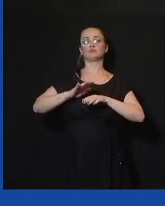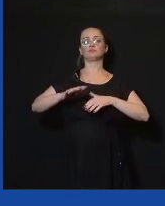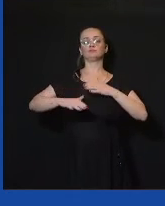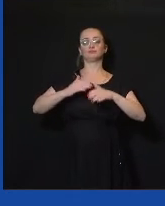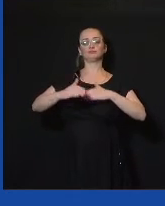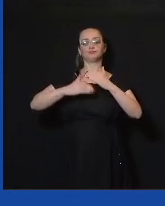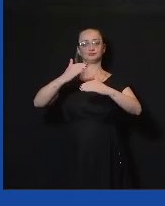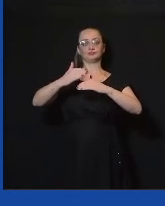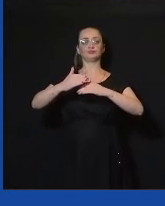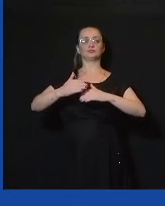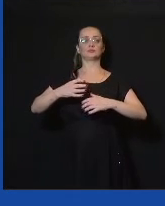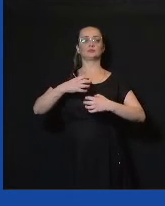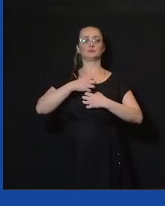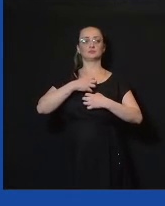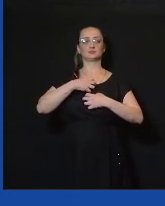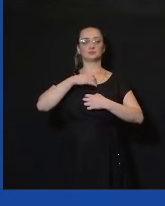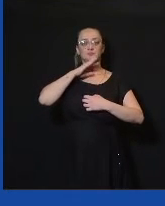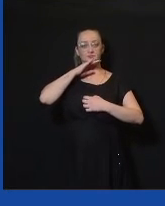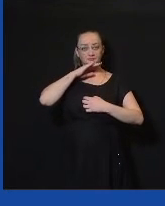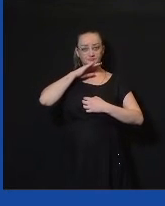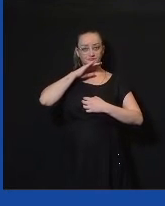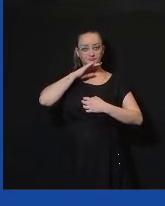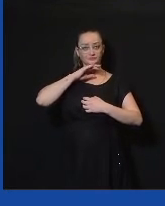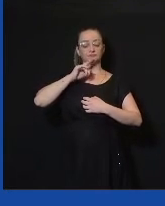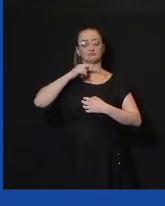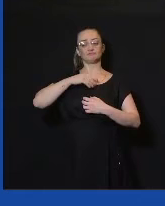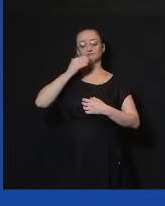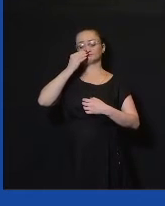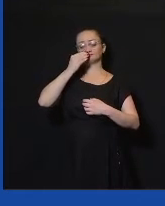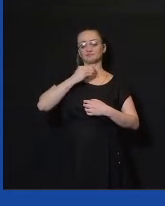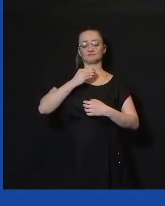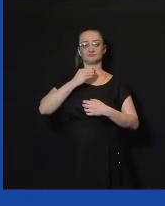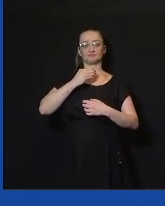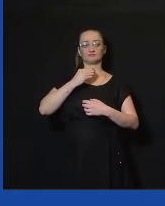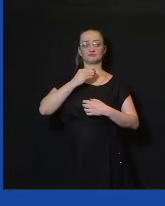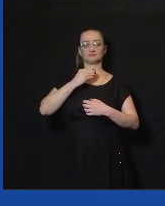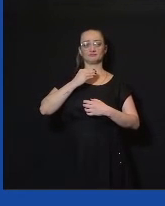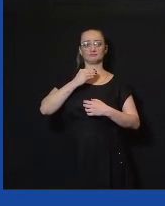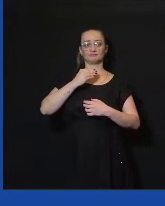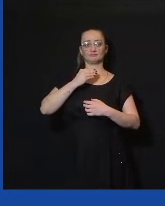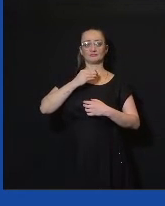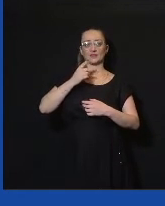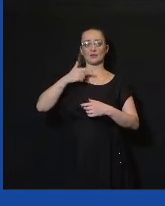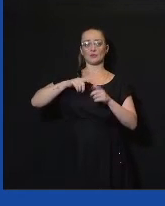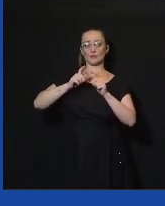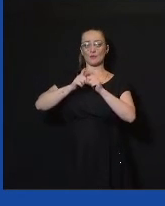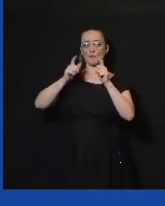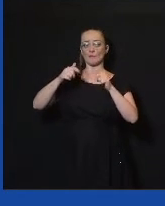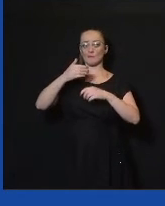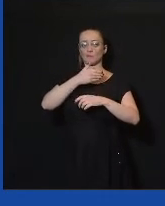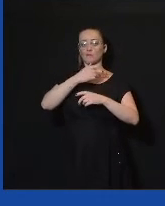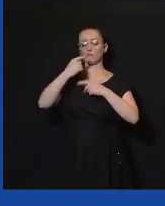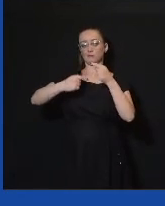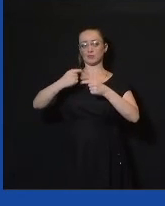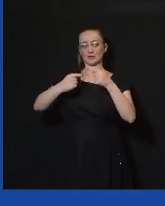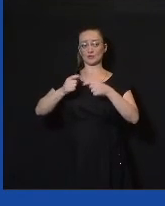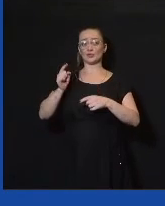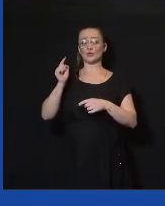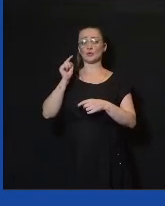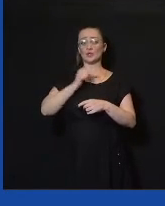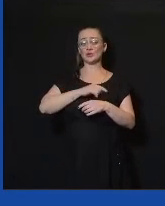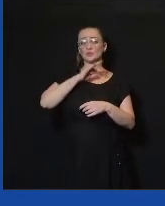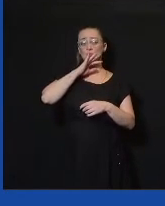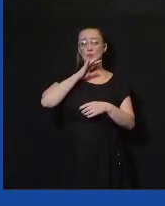ainda mais os sentimentos ruins e são canalizados para ser transformados em dividendos políticos. Isso é um reflexo muito